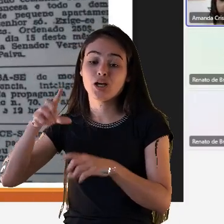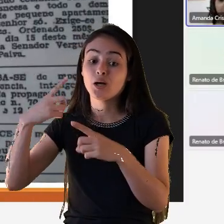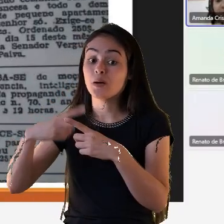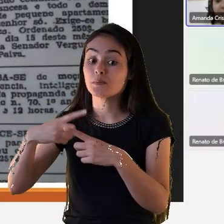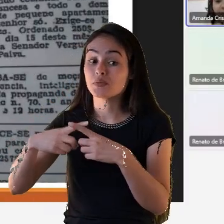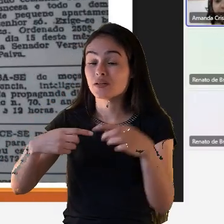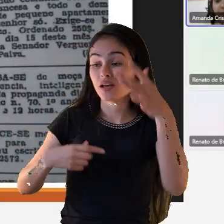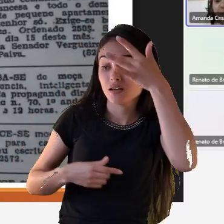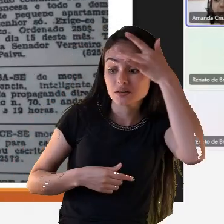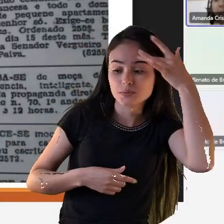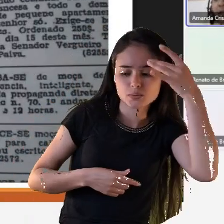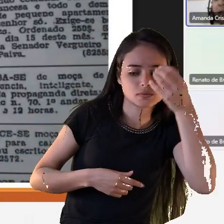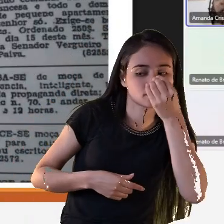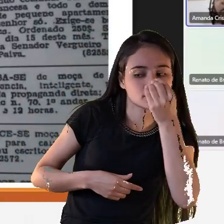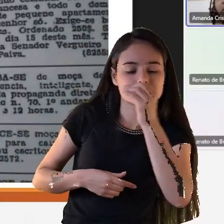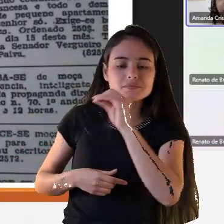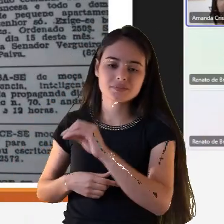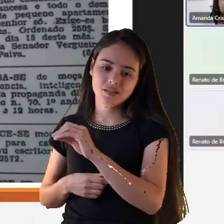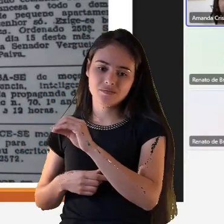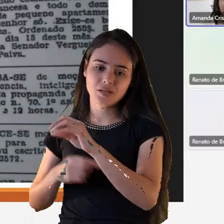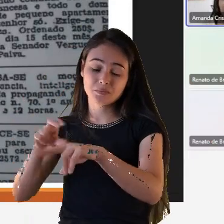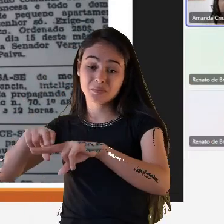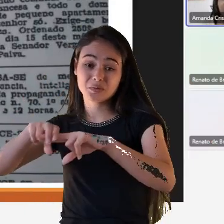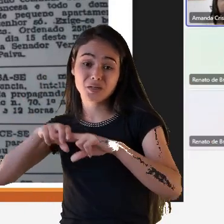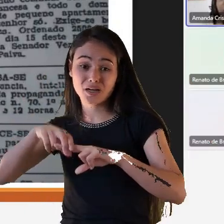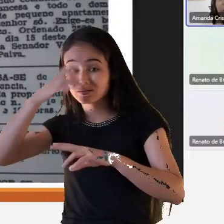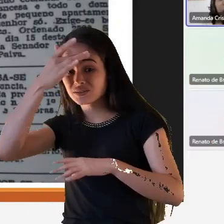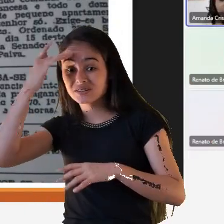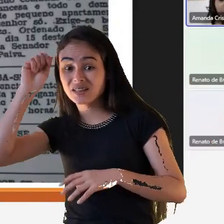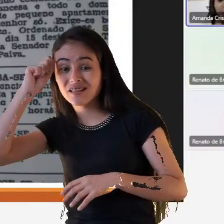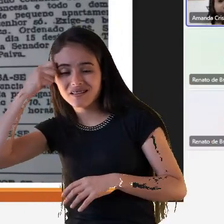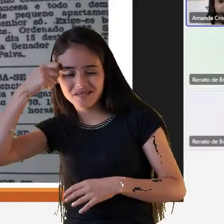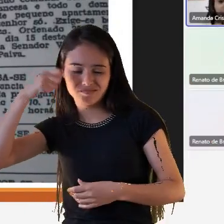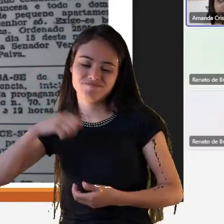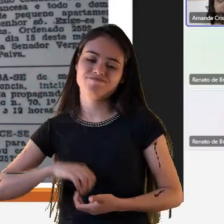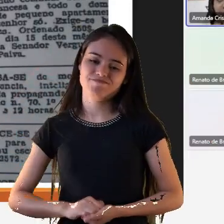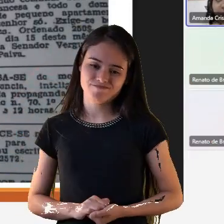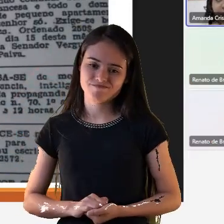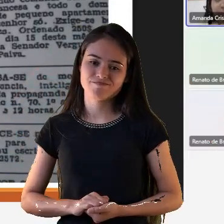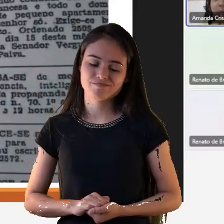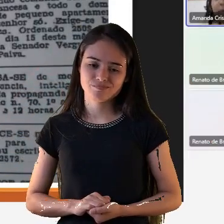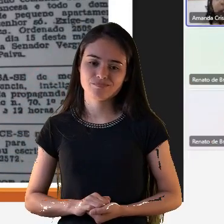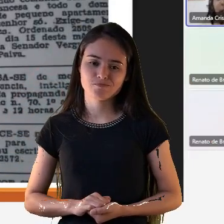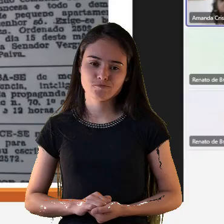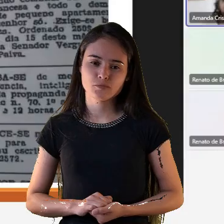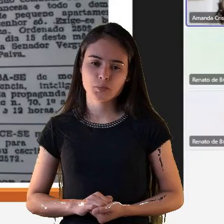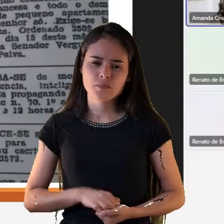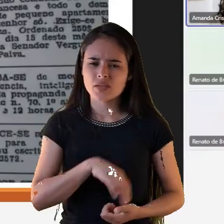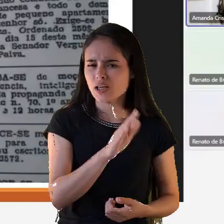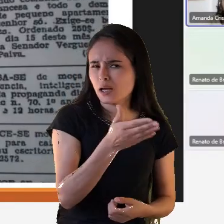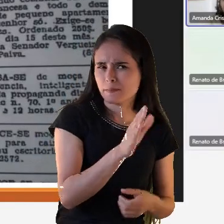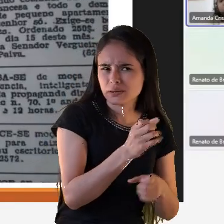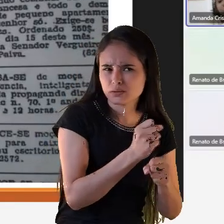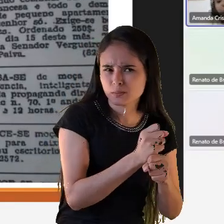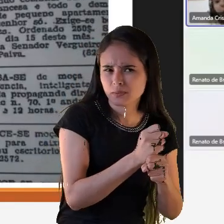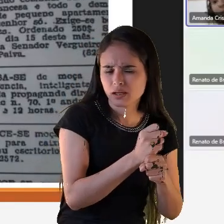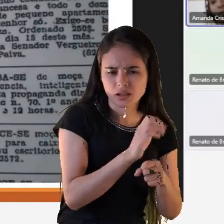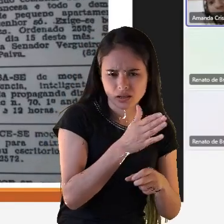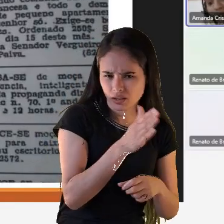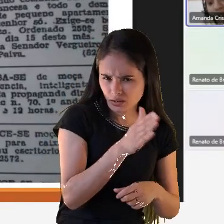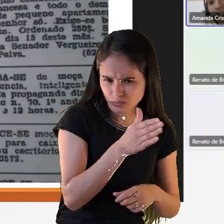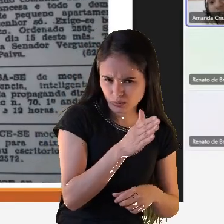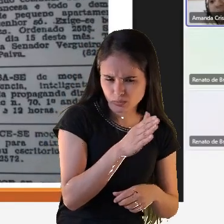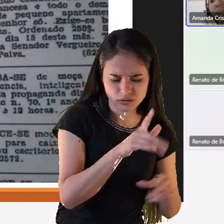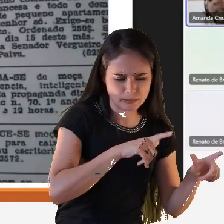fiquei mais ou menos, né, em Belo Horizonte, uns 9 meses até mais, trabalhando como